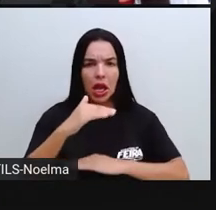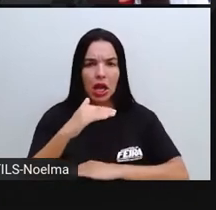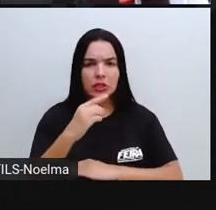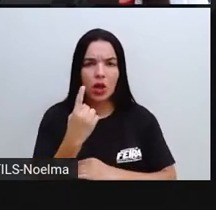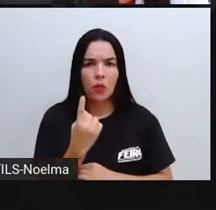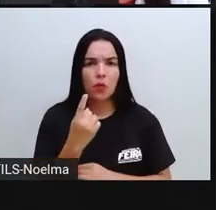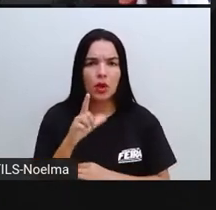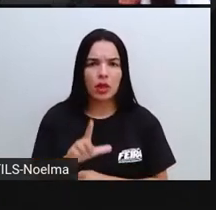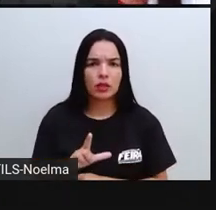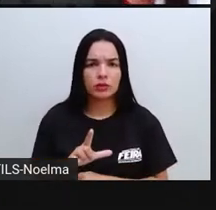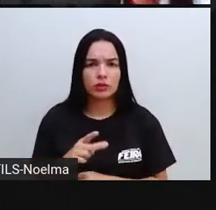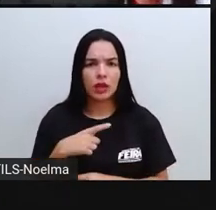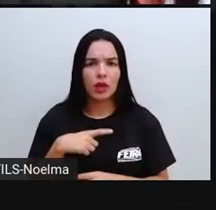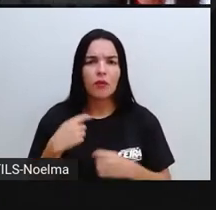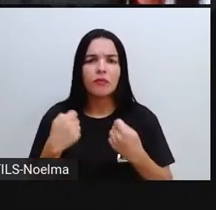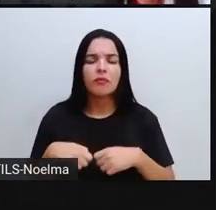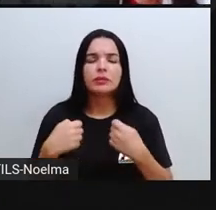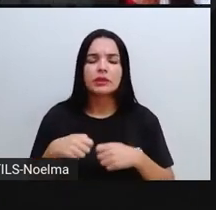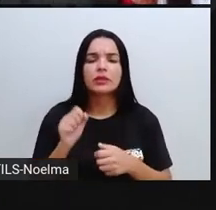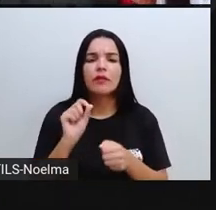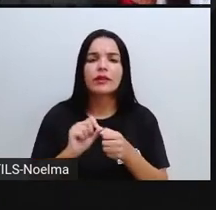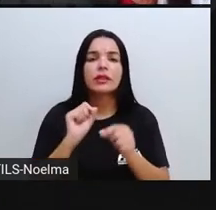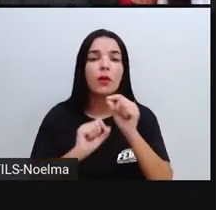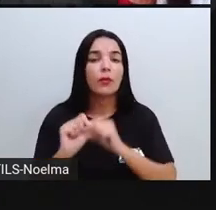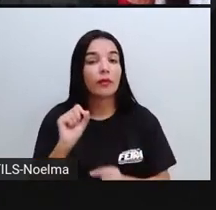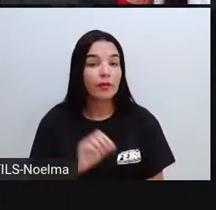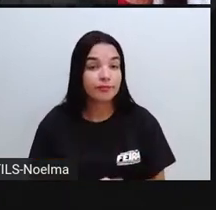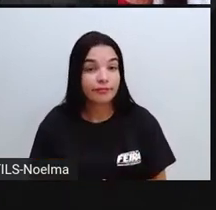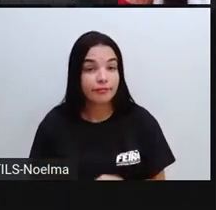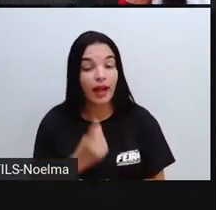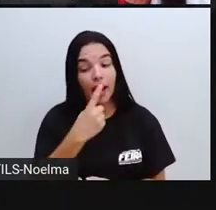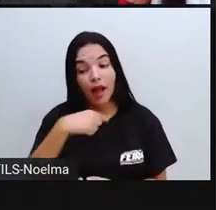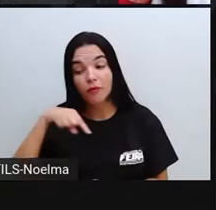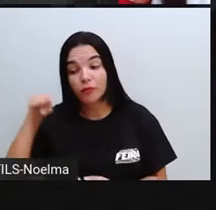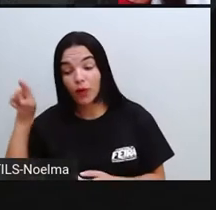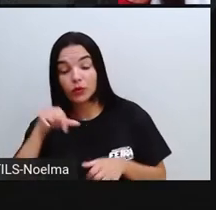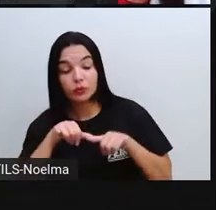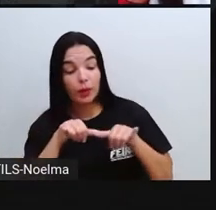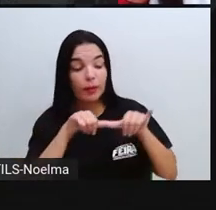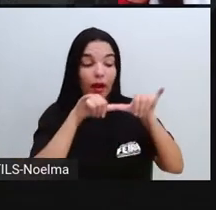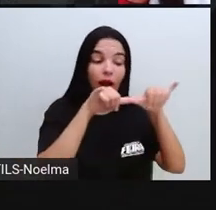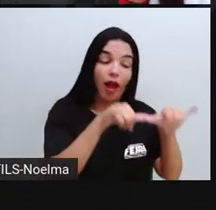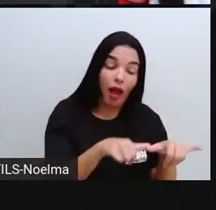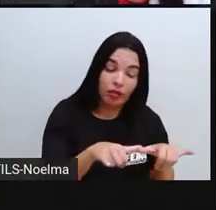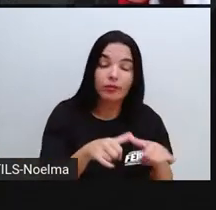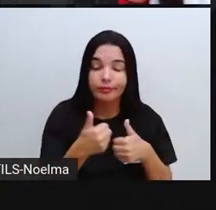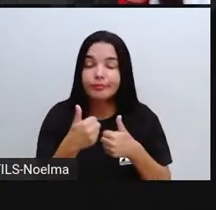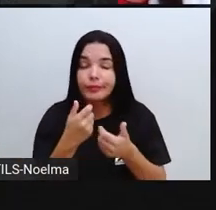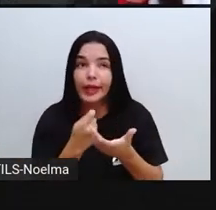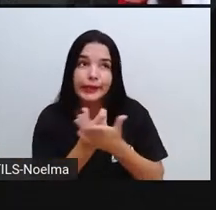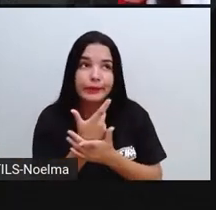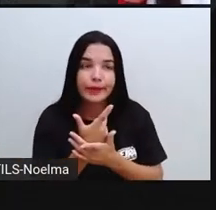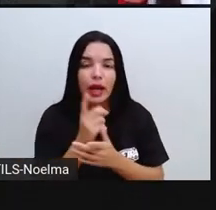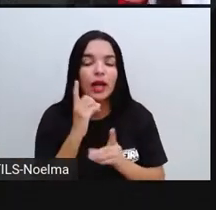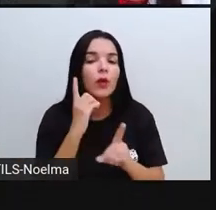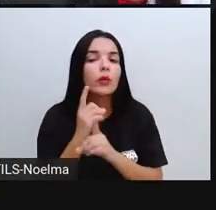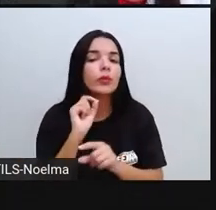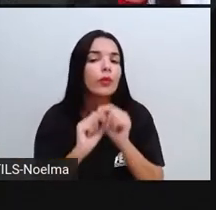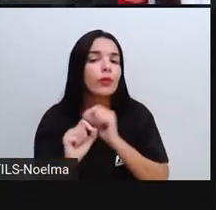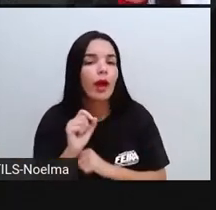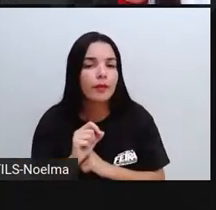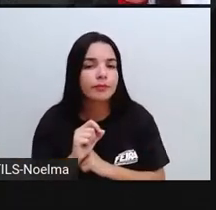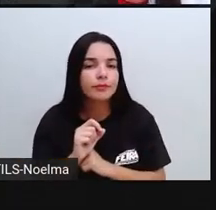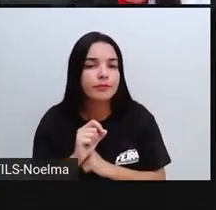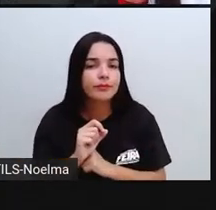aqui no supermercado. O que que eu devo fazer? Aí ele foi ao supermercado e lá no supermercado ele encontrou o quê?